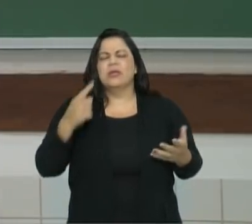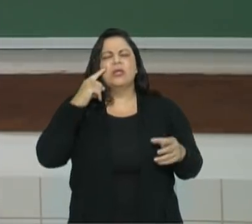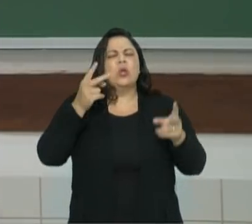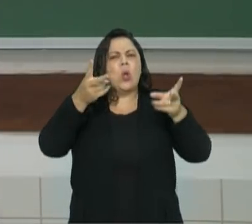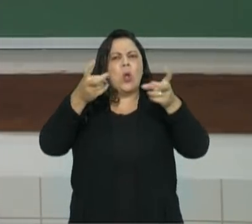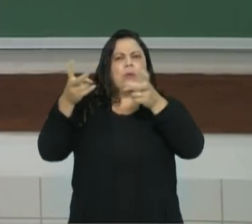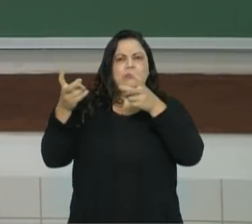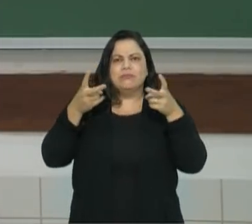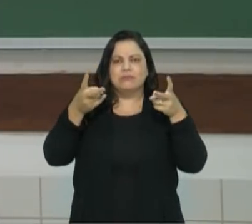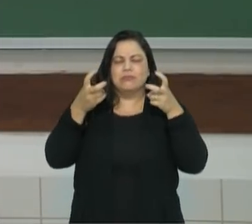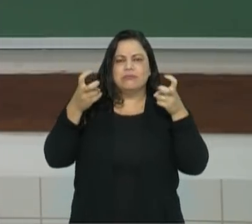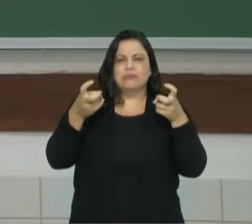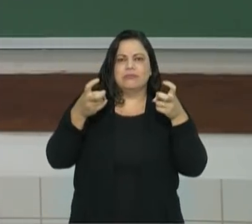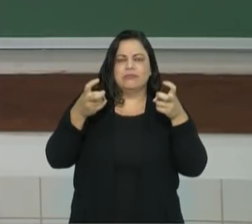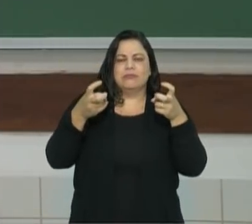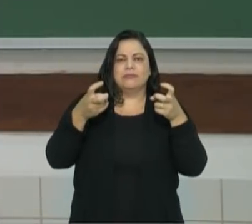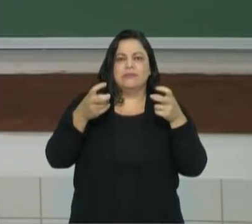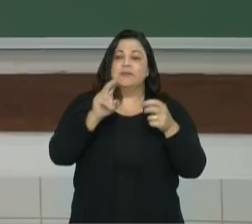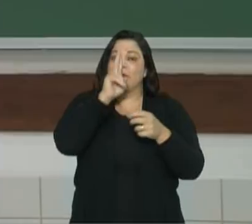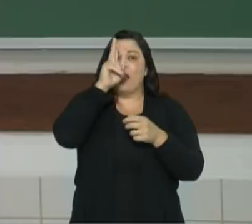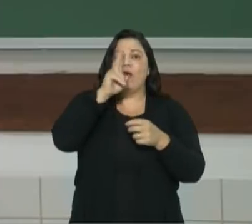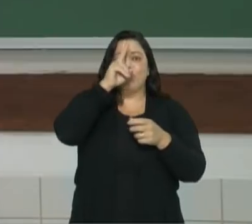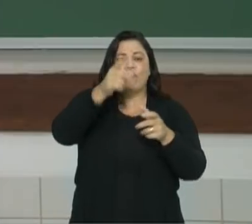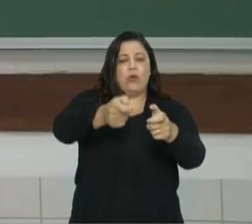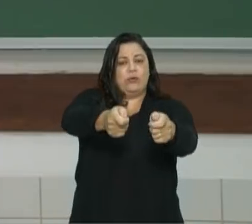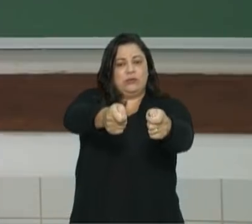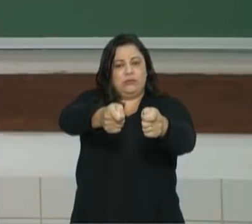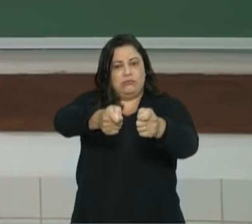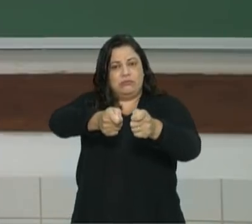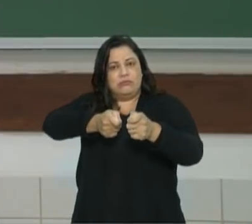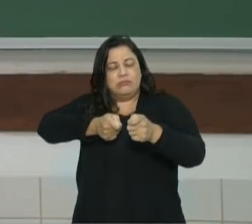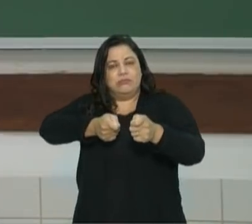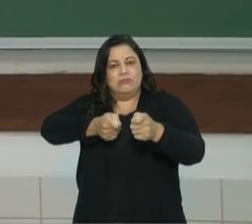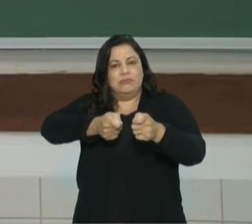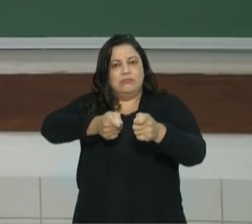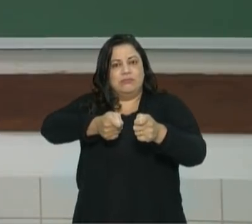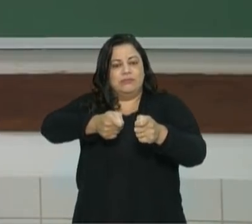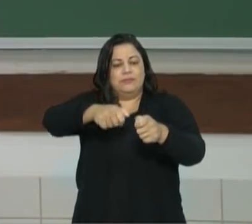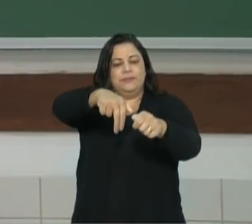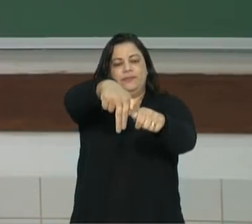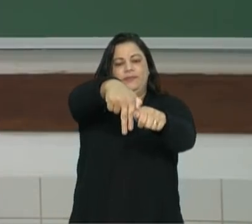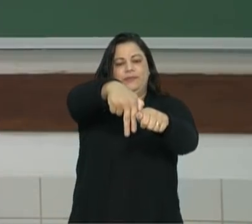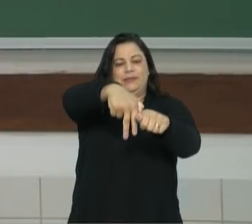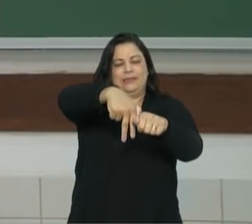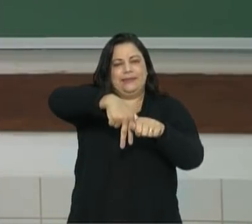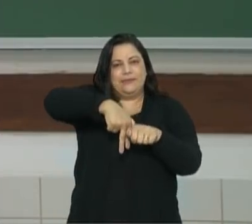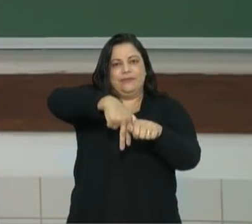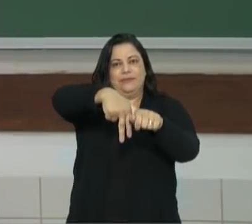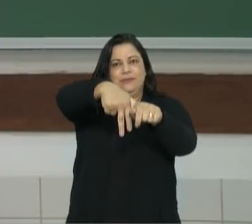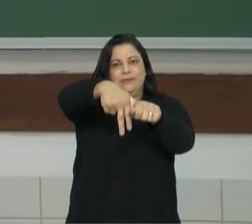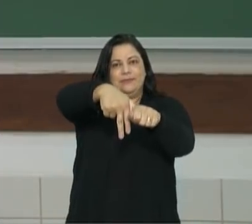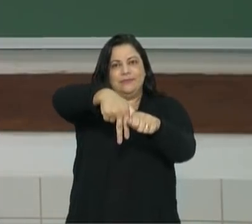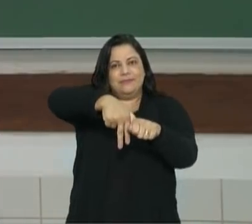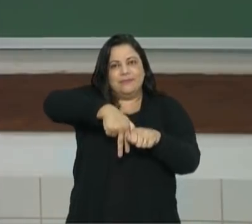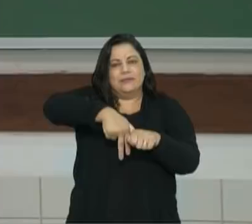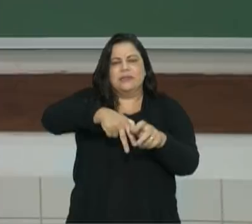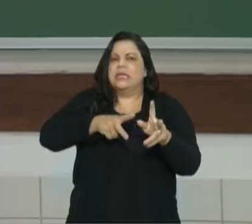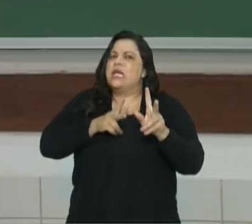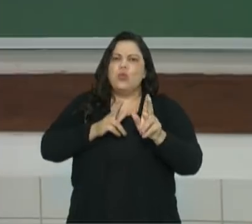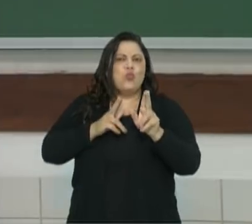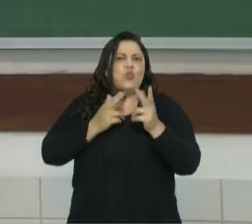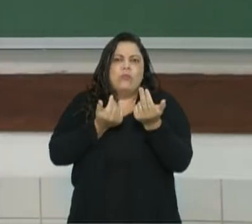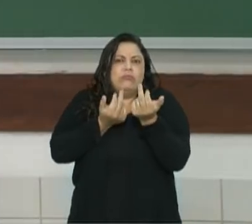né, e o deslocamento que ele está realizando aqui, está na mesma direção, pela ideia que a gente está vendo pelo enunciado, pelo desenho. Então, a gente